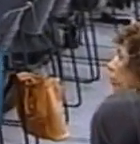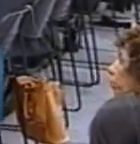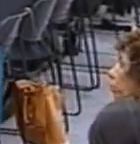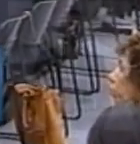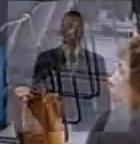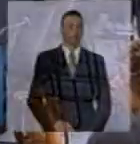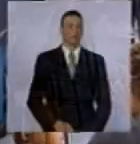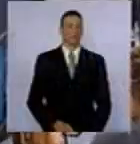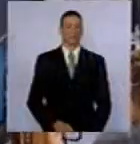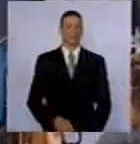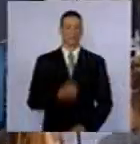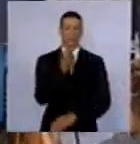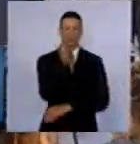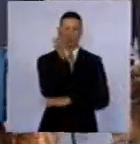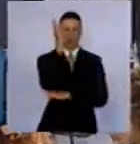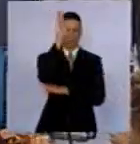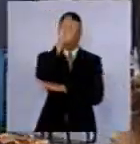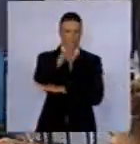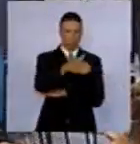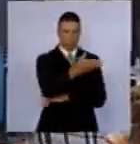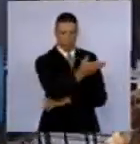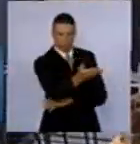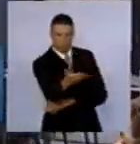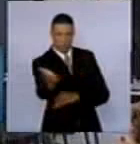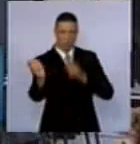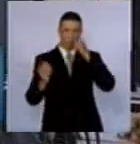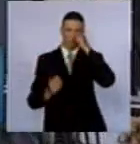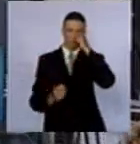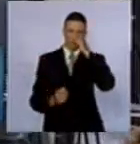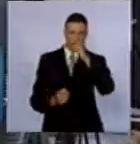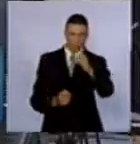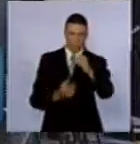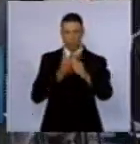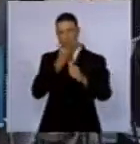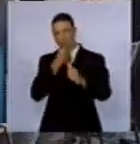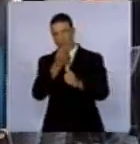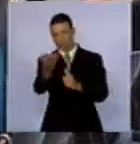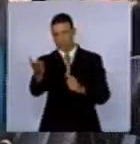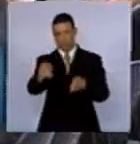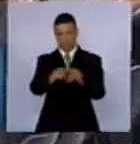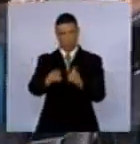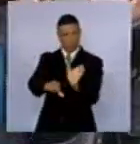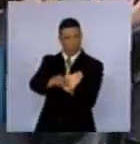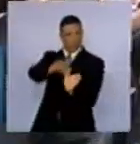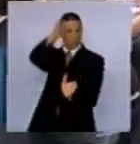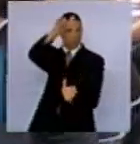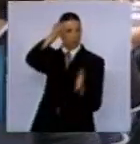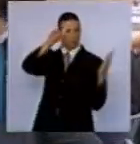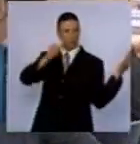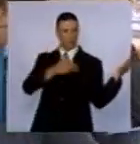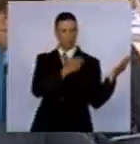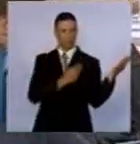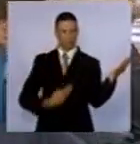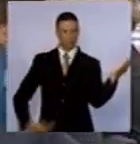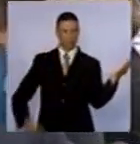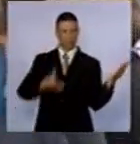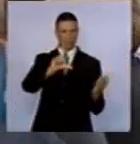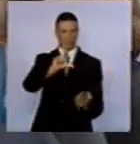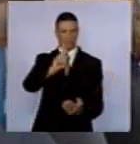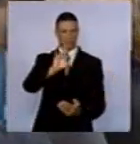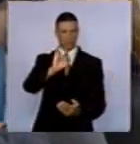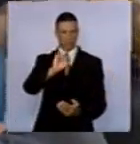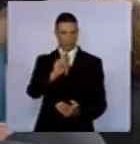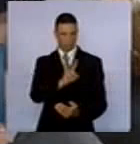bom é boa tarde a todos todas primeiramente foi sanitíssimo senhor Ministro Luiz fux queria cumprimentar saudosamente Dr